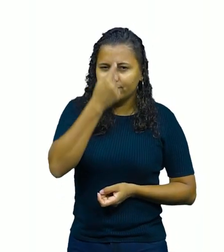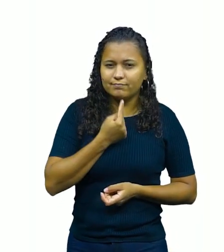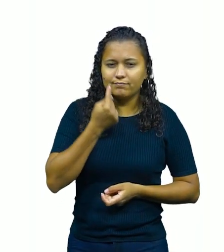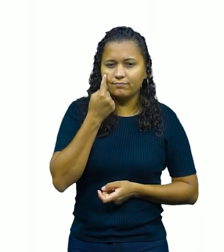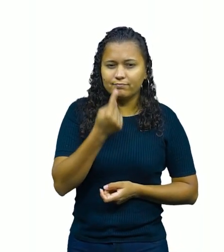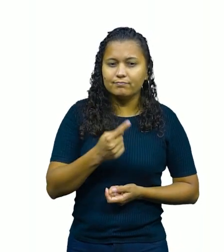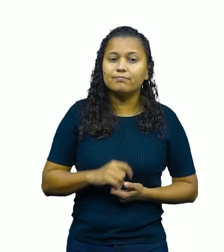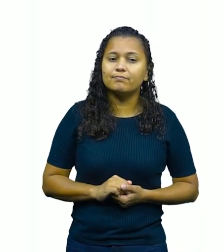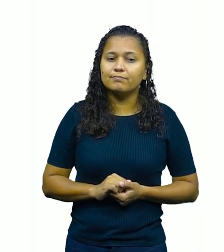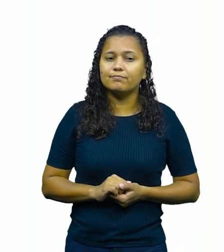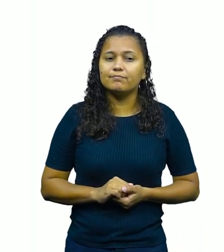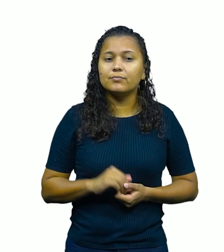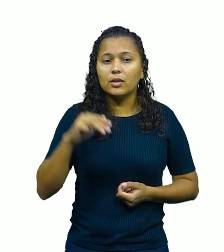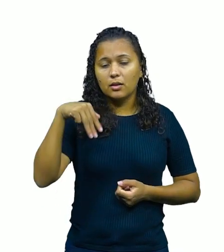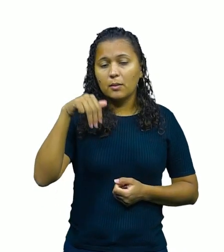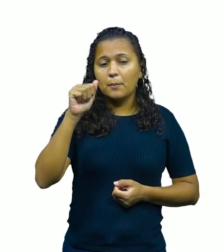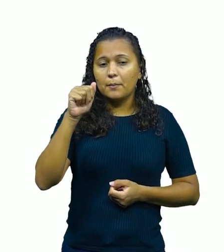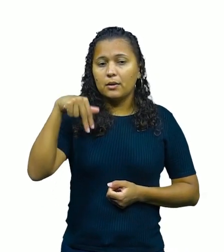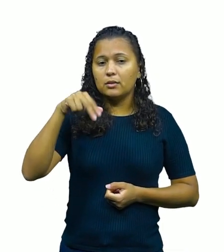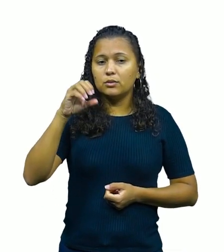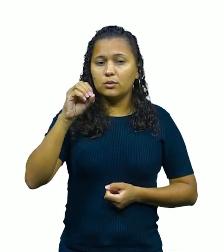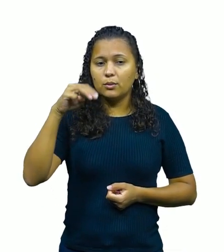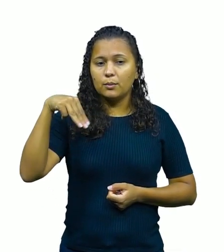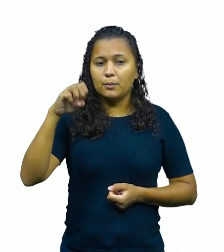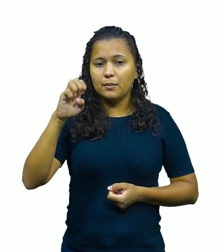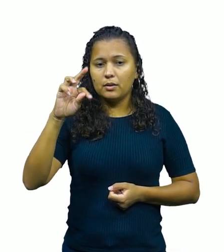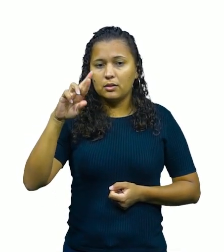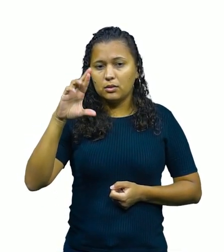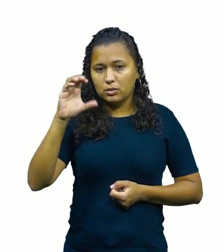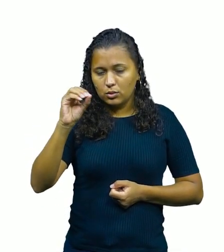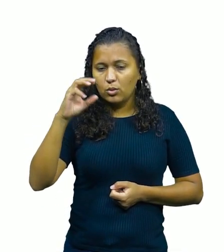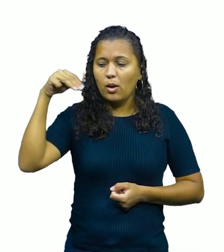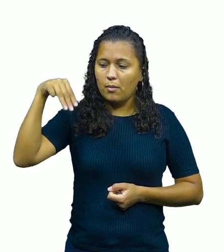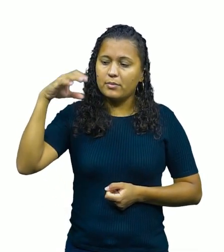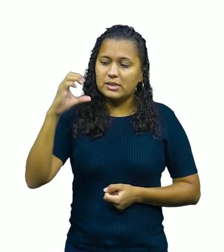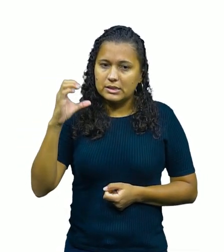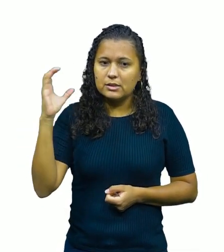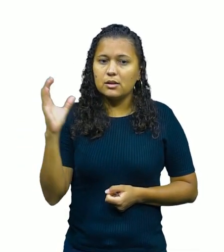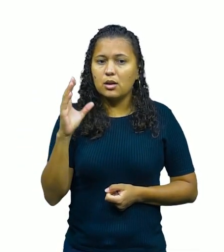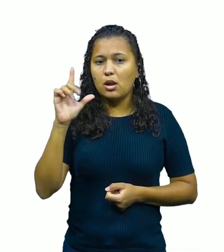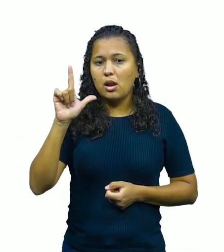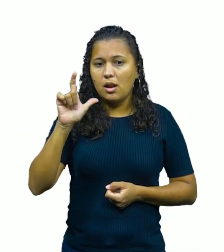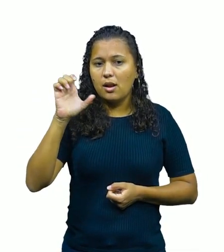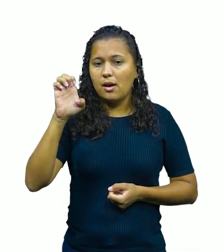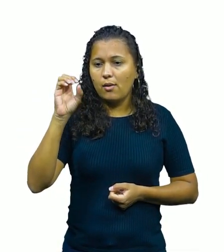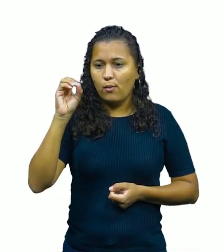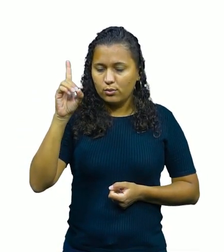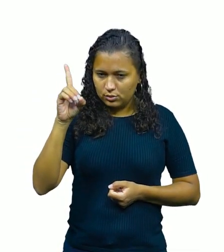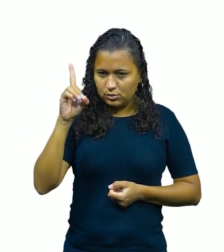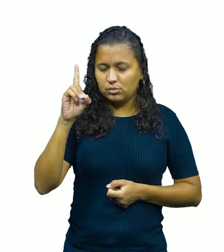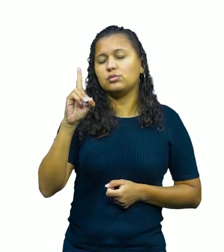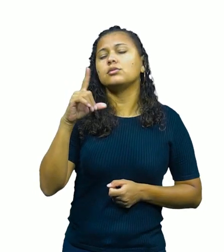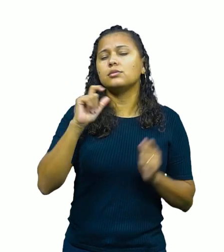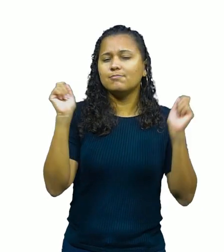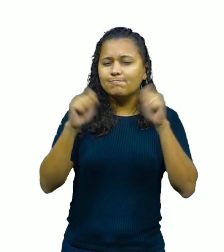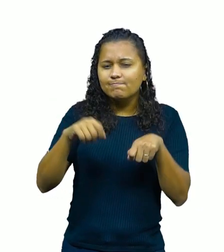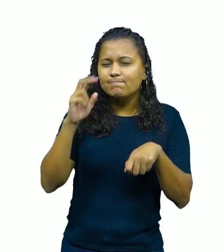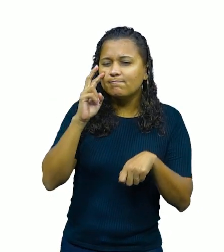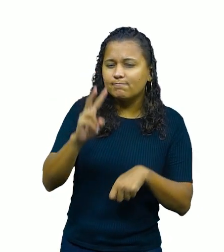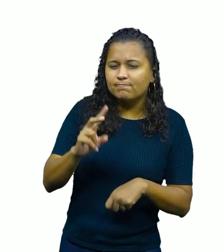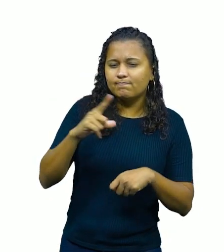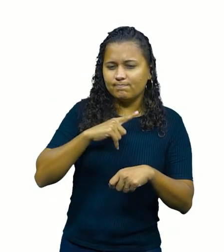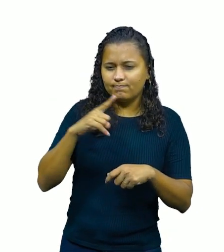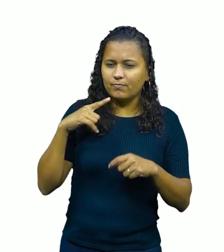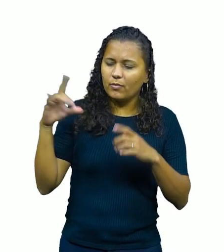aqui desse tipo de namômetro. Então você tem ali, além do sifão ali por onde você faz a leitura, né?